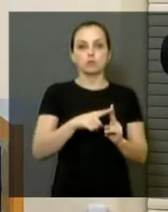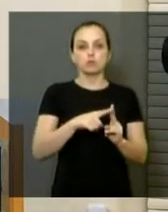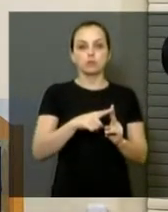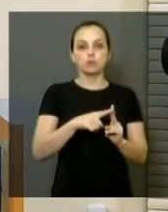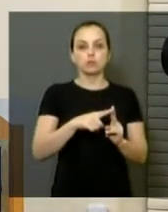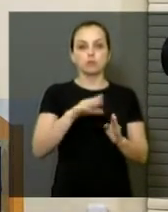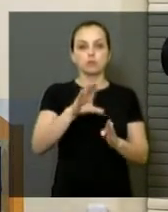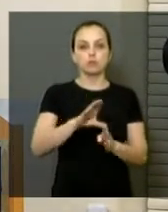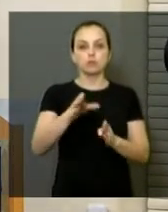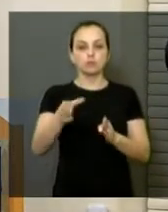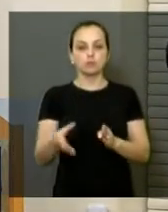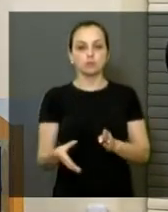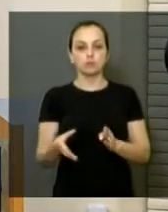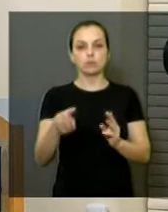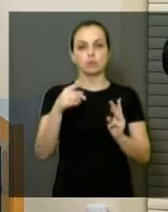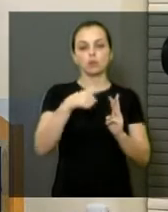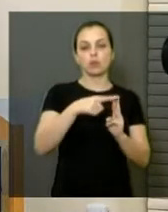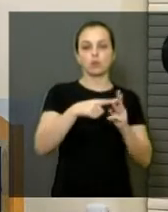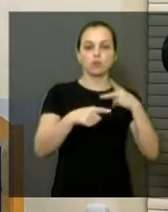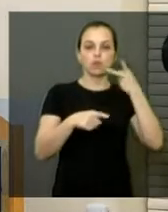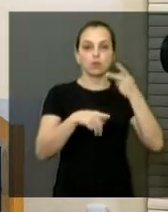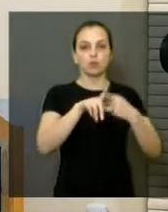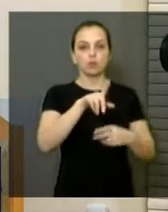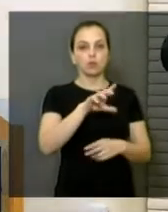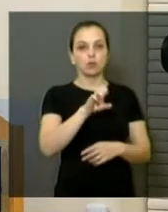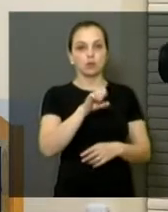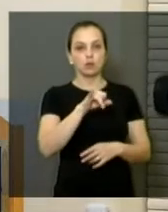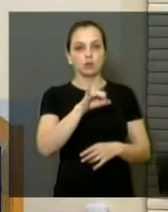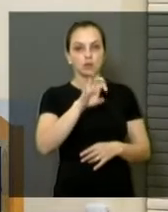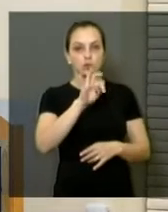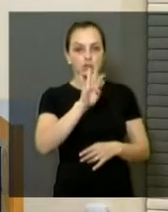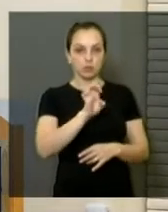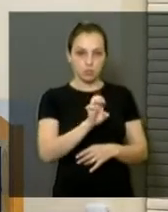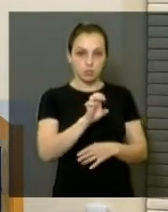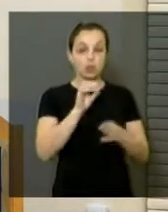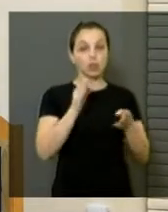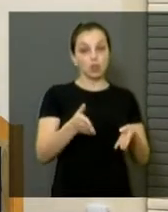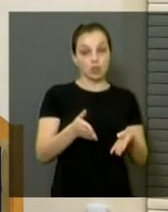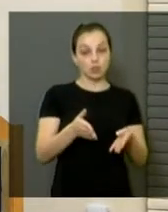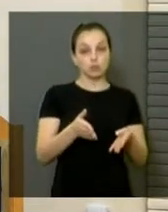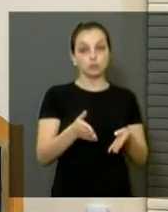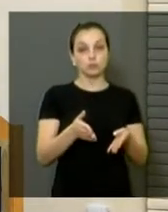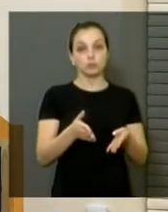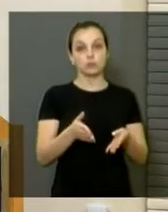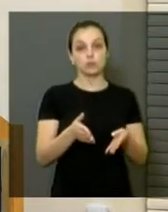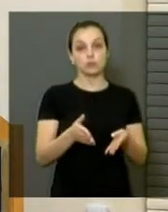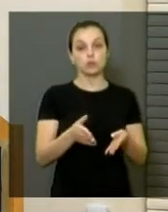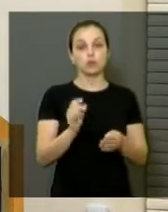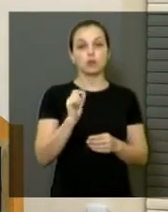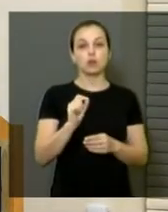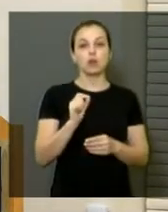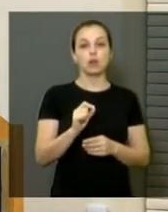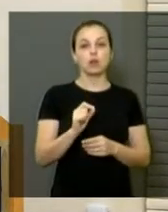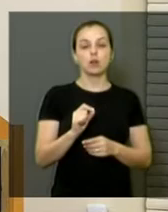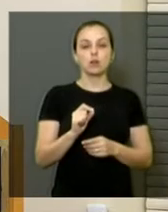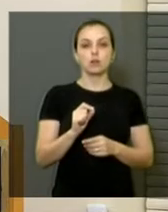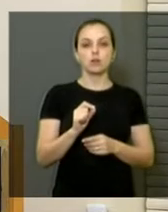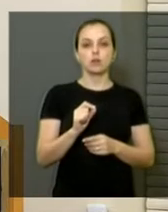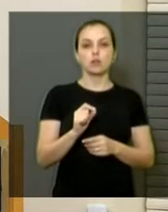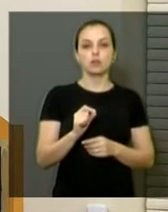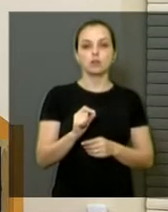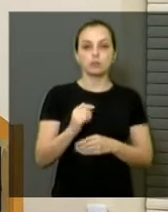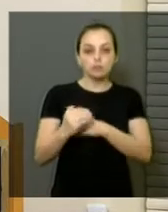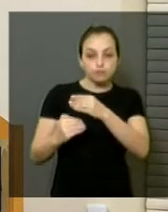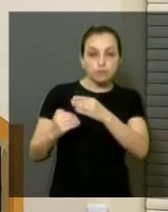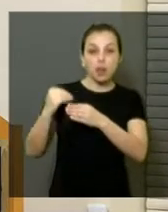vereador Leite, que ocupava a cadeira aqui até então. E eu acho que a situação ela extrapola tanto os limites